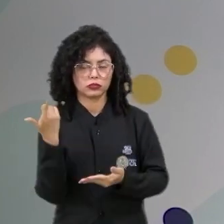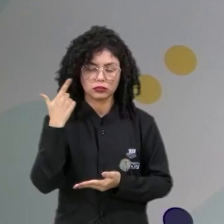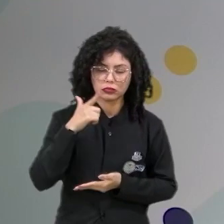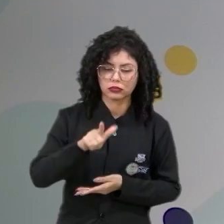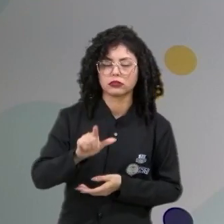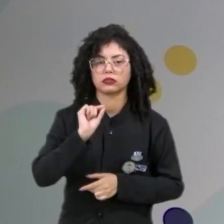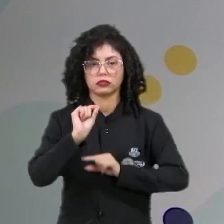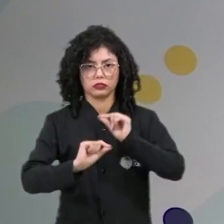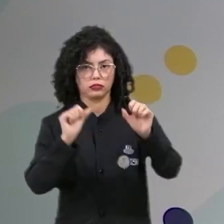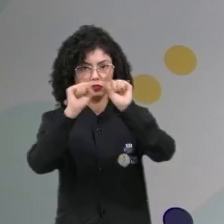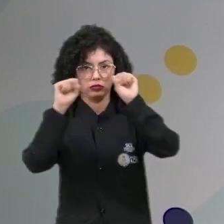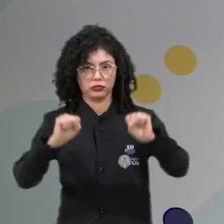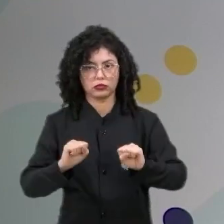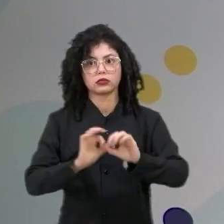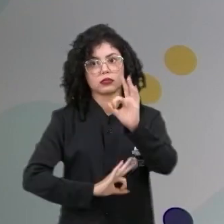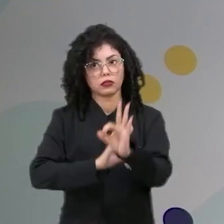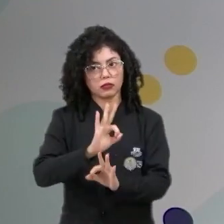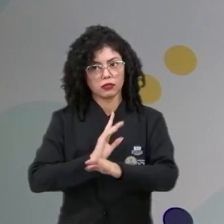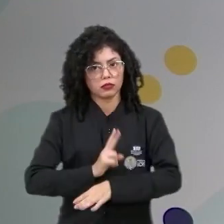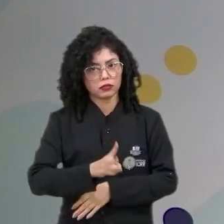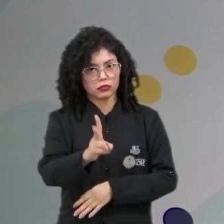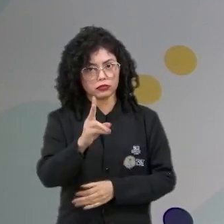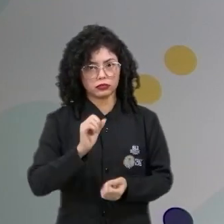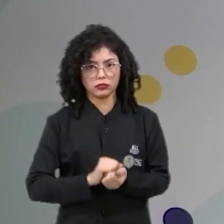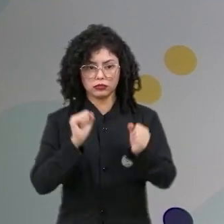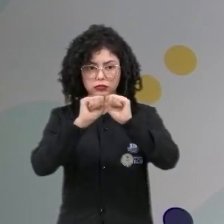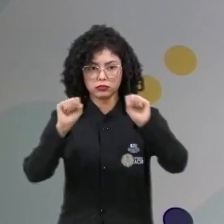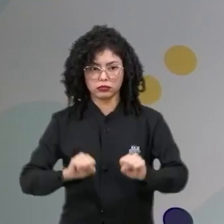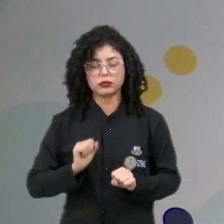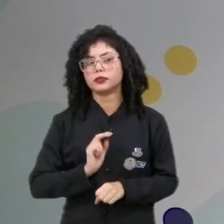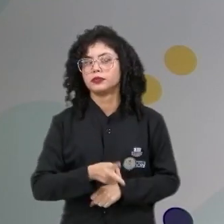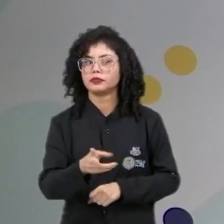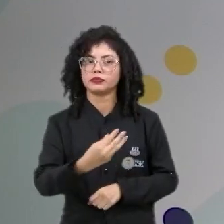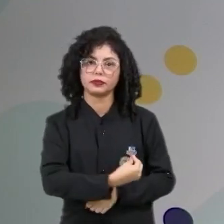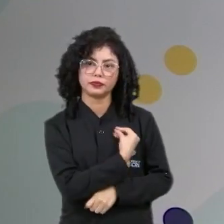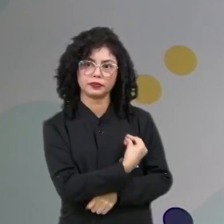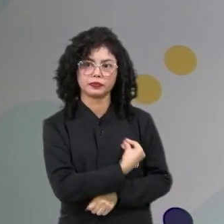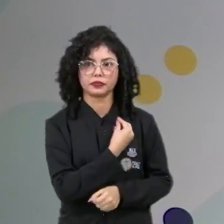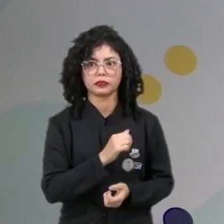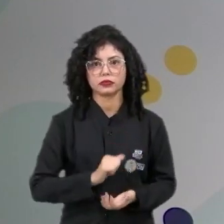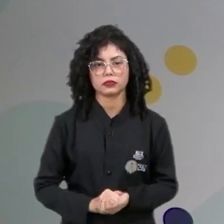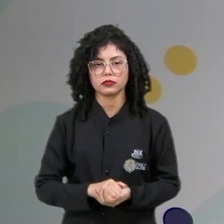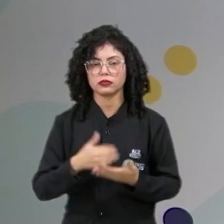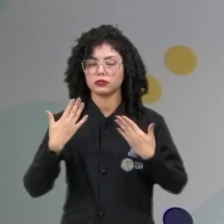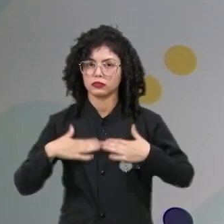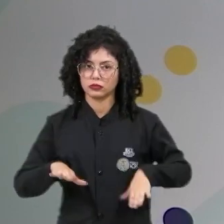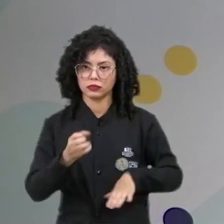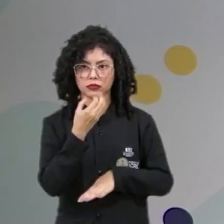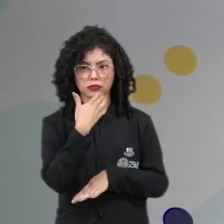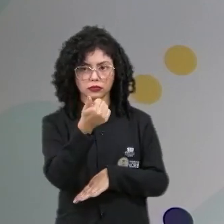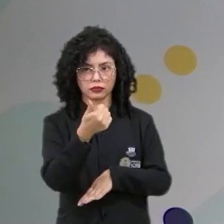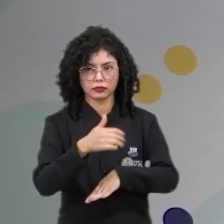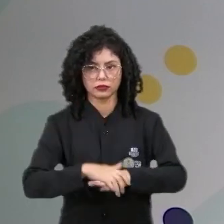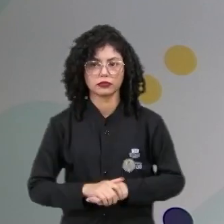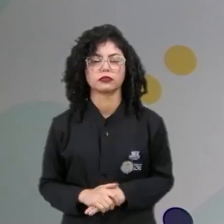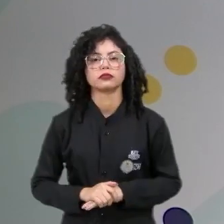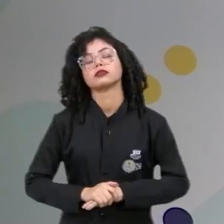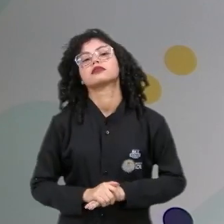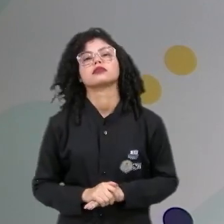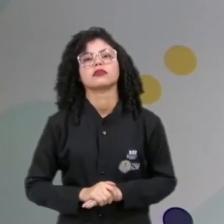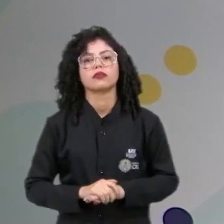garantia de que esses sistemas funcionem para que esse ser continue vivendo. Tranquilo?